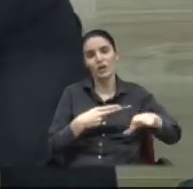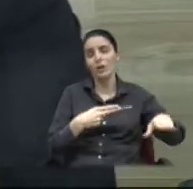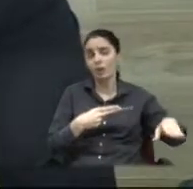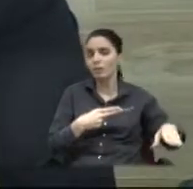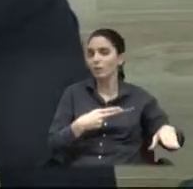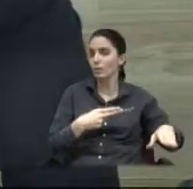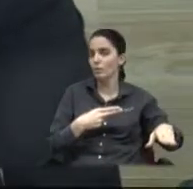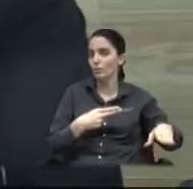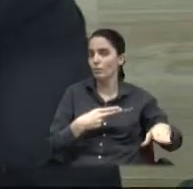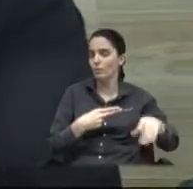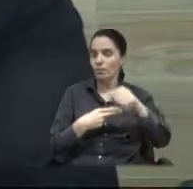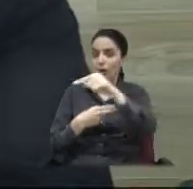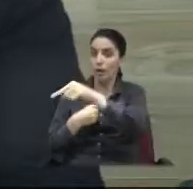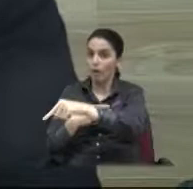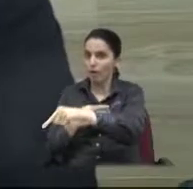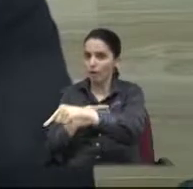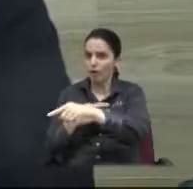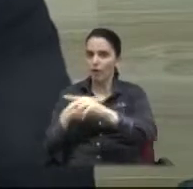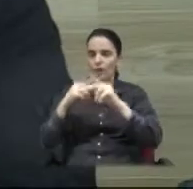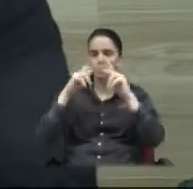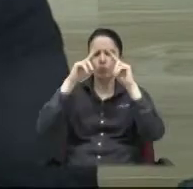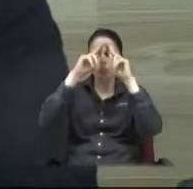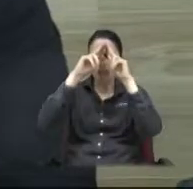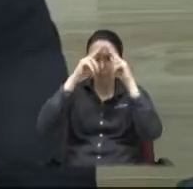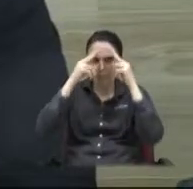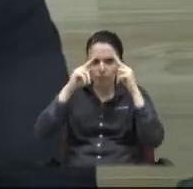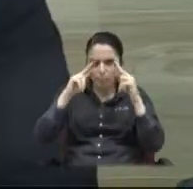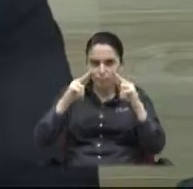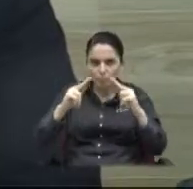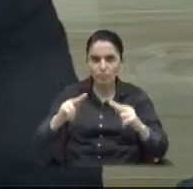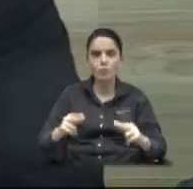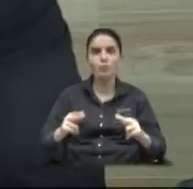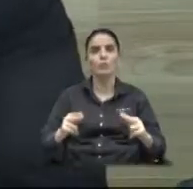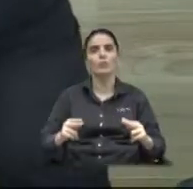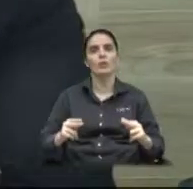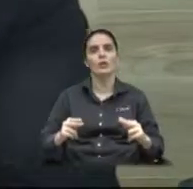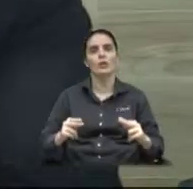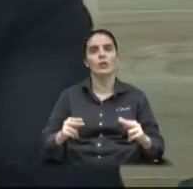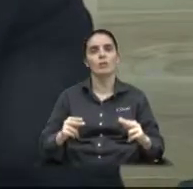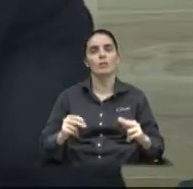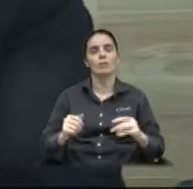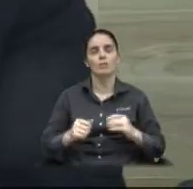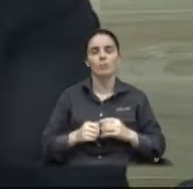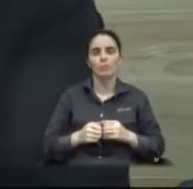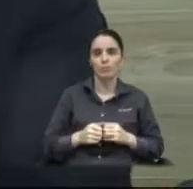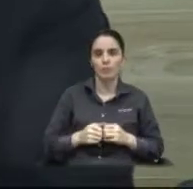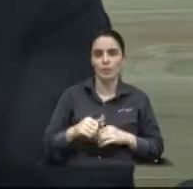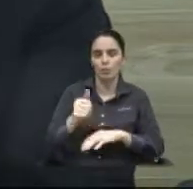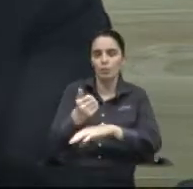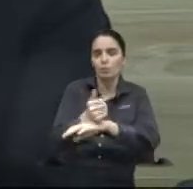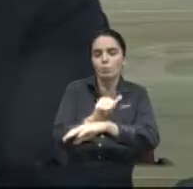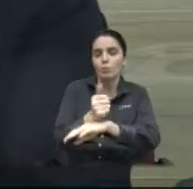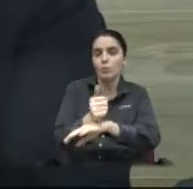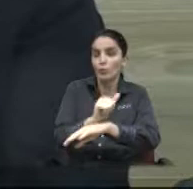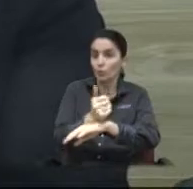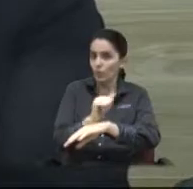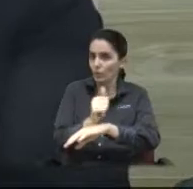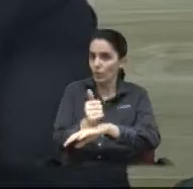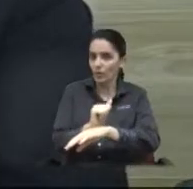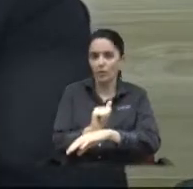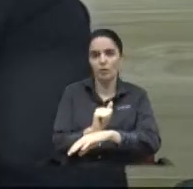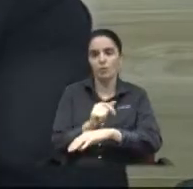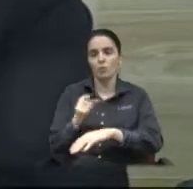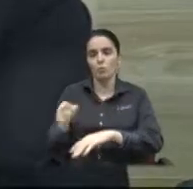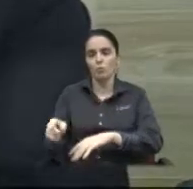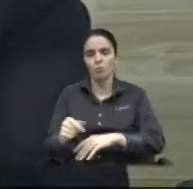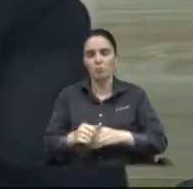forma humilde, sigela, sábia, consegue conduzir a profissão dele de uma forma ímpar.